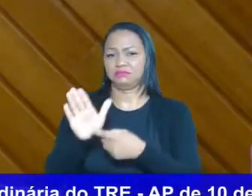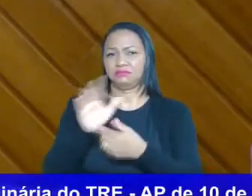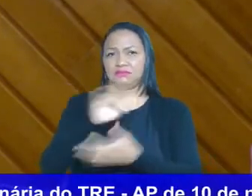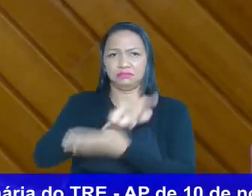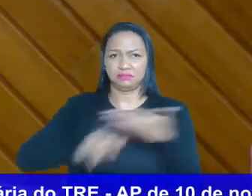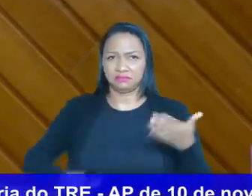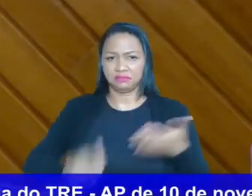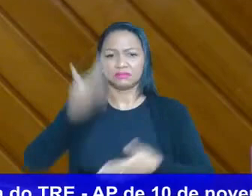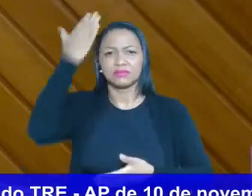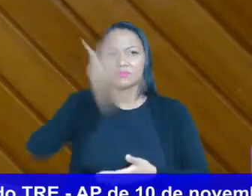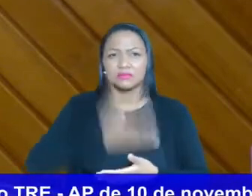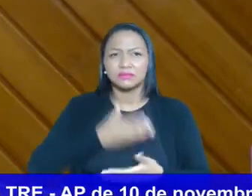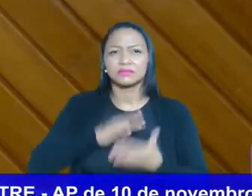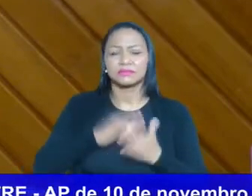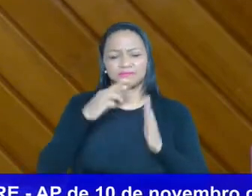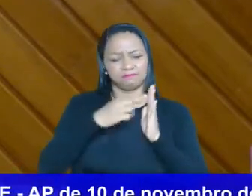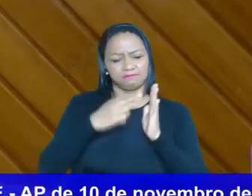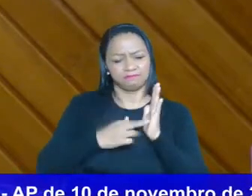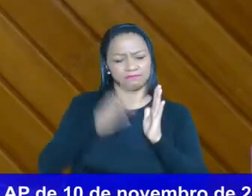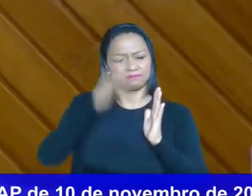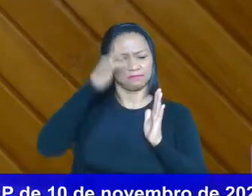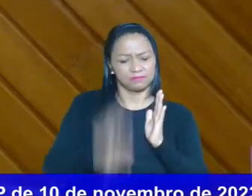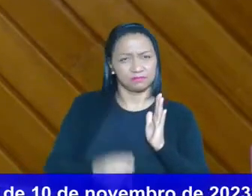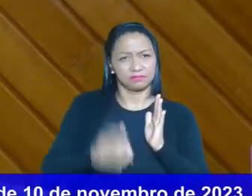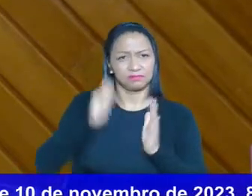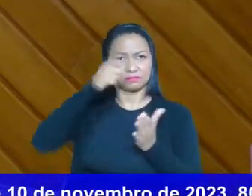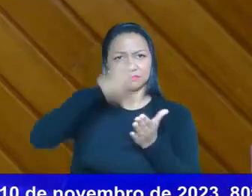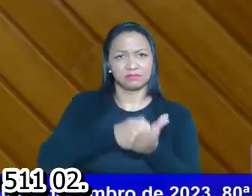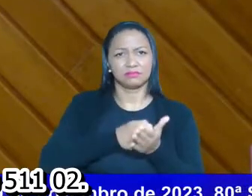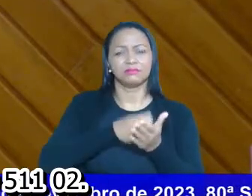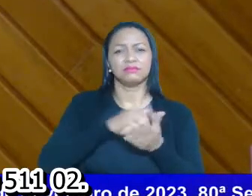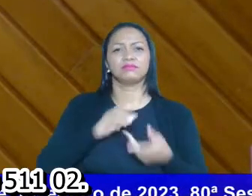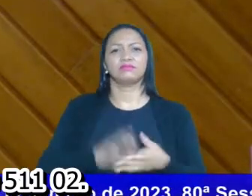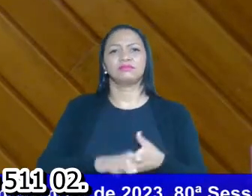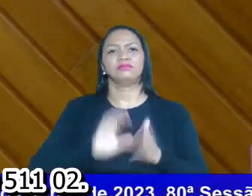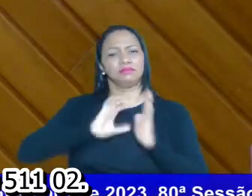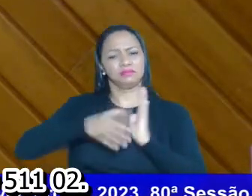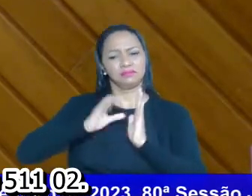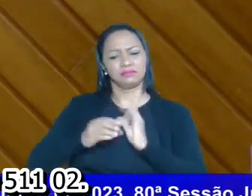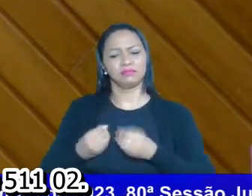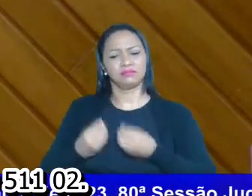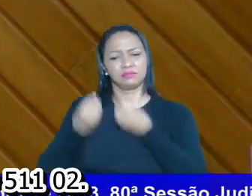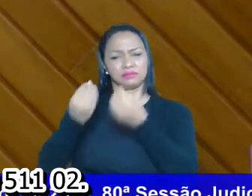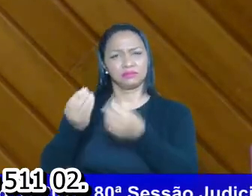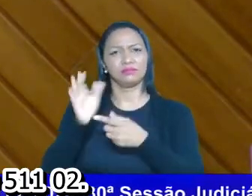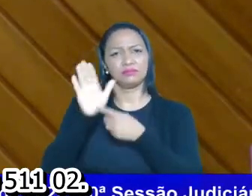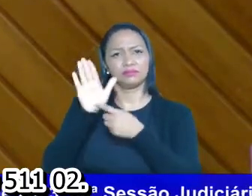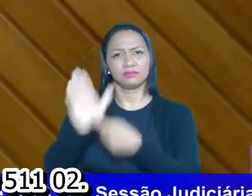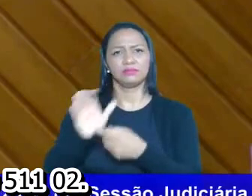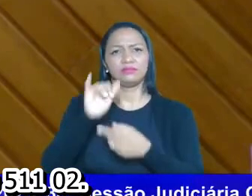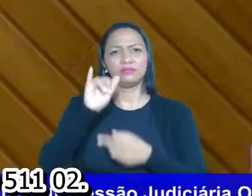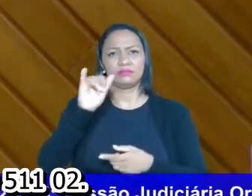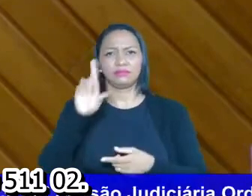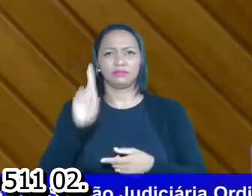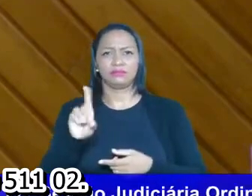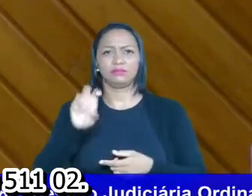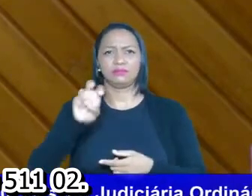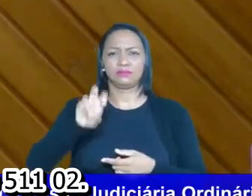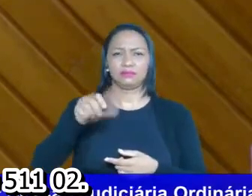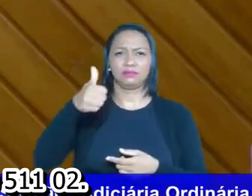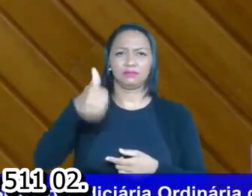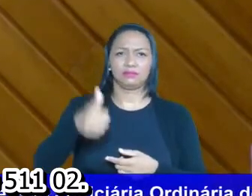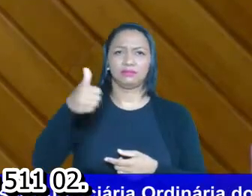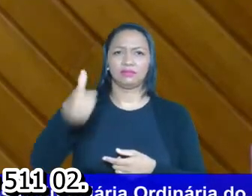que comprovasse a regularidade do gasto. O partido também apresentou a nota fiscal no ID